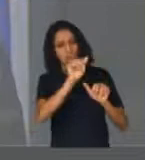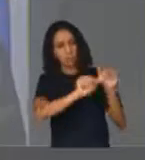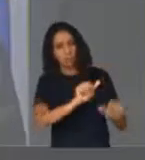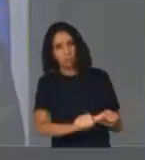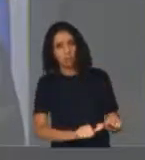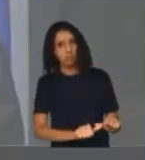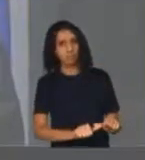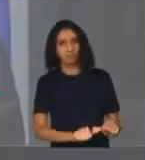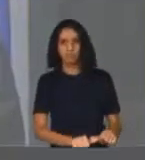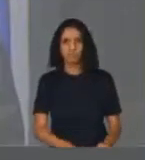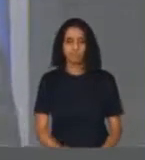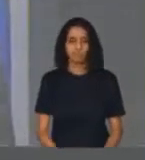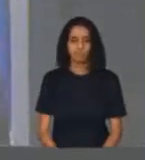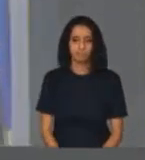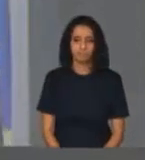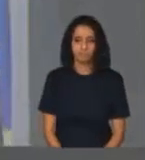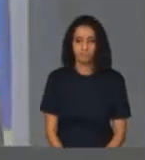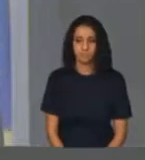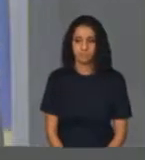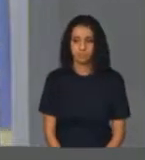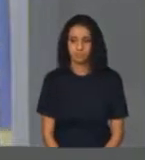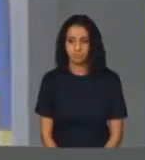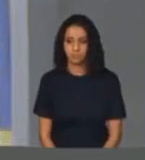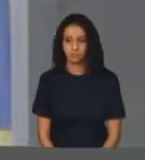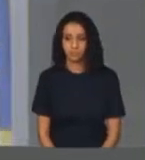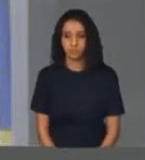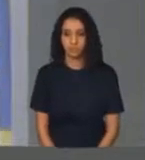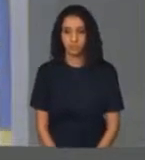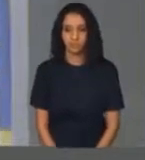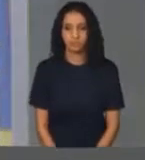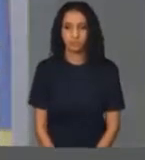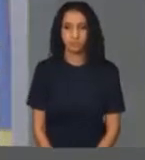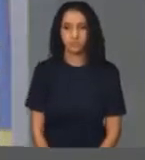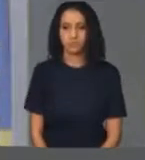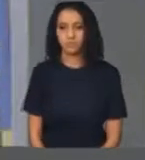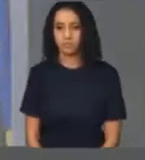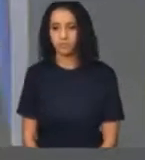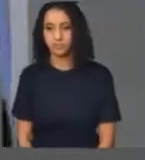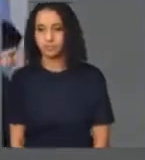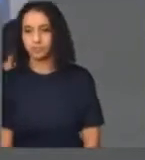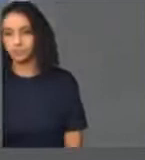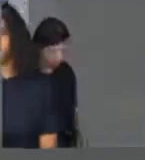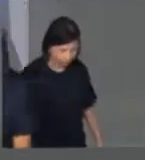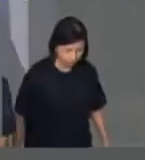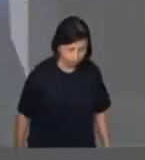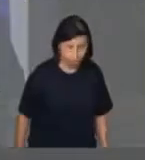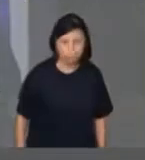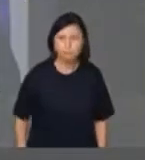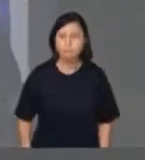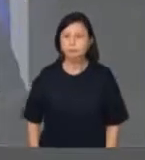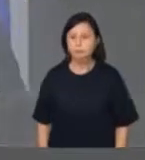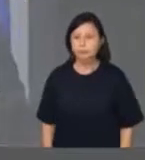provisória original e que a arrecadação prevista de 5 bilhões de reais iria